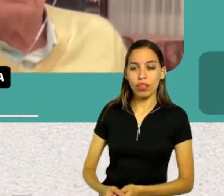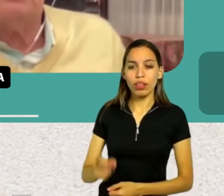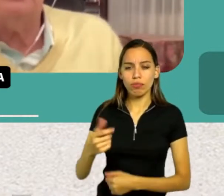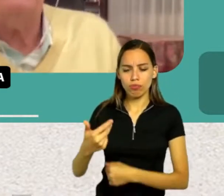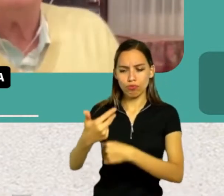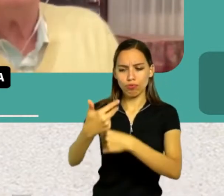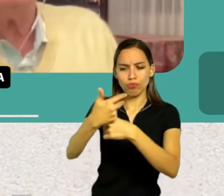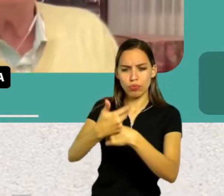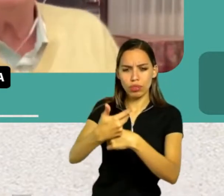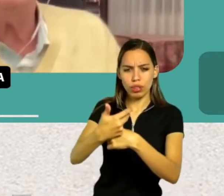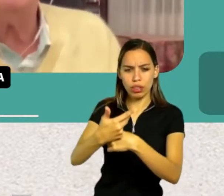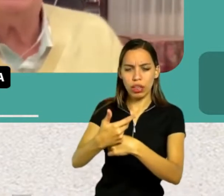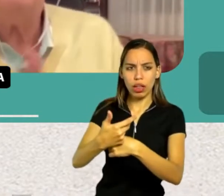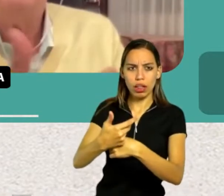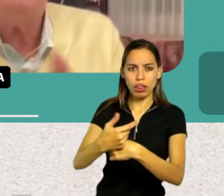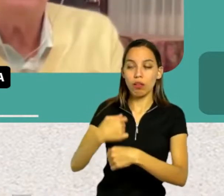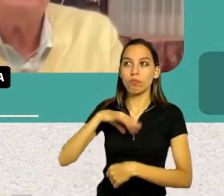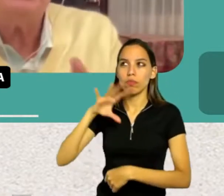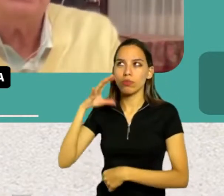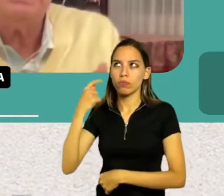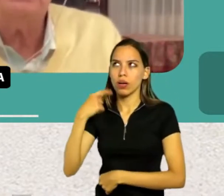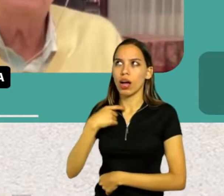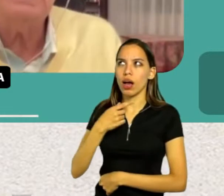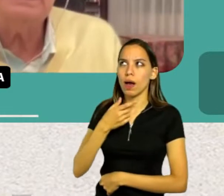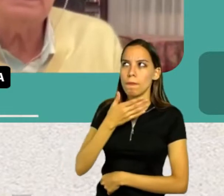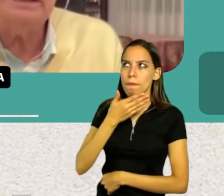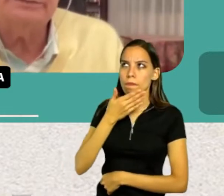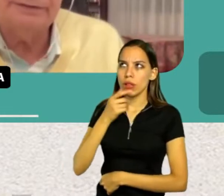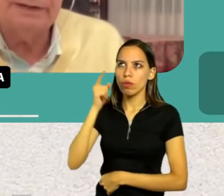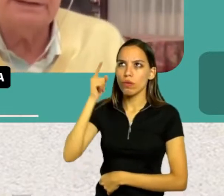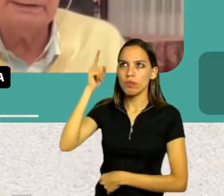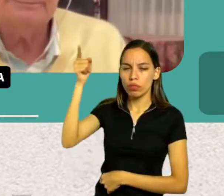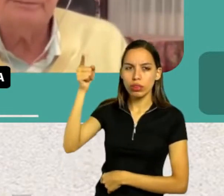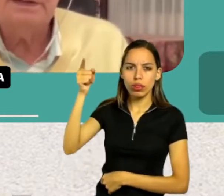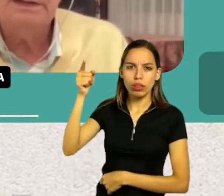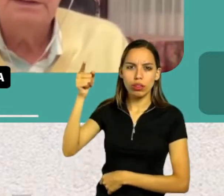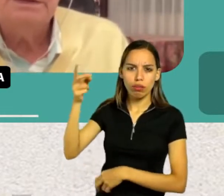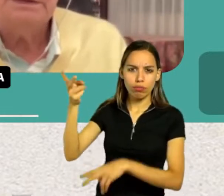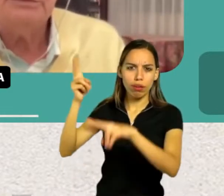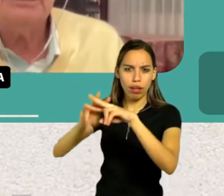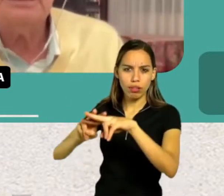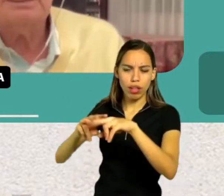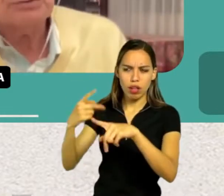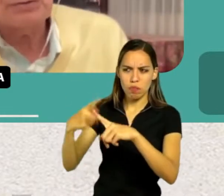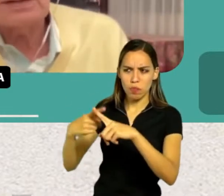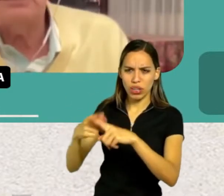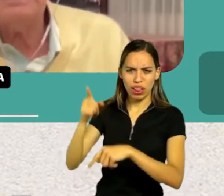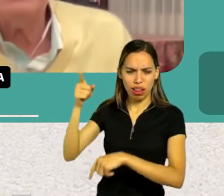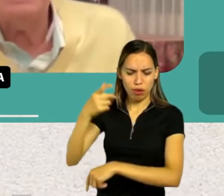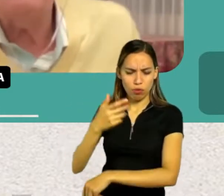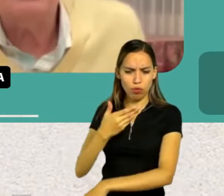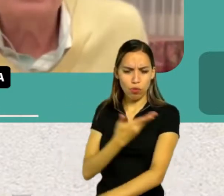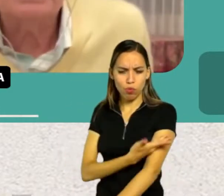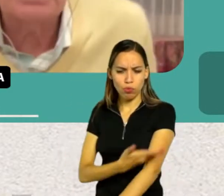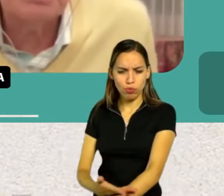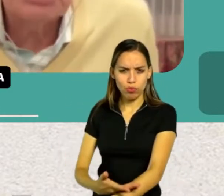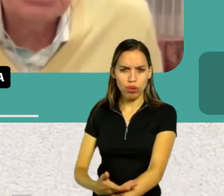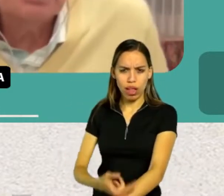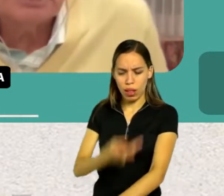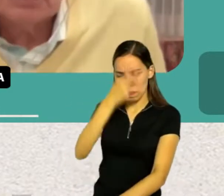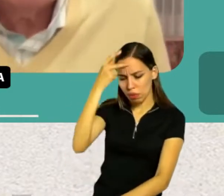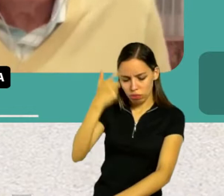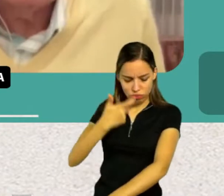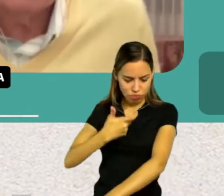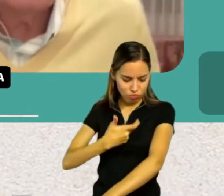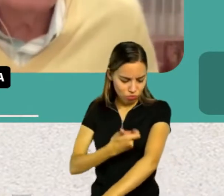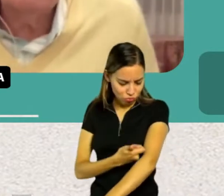achei que devia filmar era na cadeia, porque na época a moda era injetar cocaína na veia, né? E as pessoas se infectavam e transmitiam